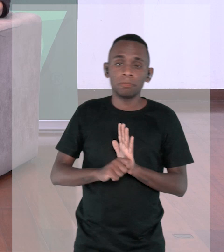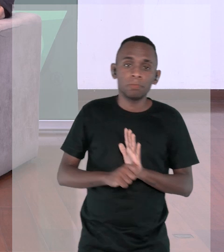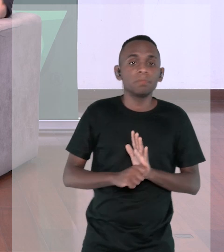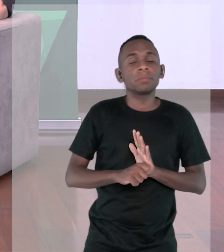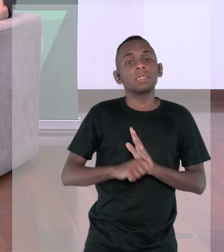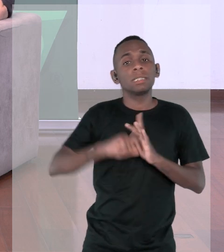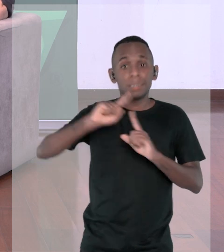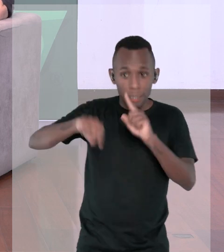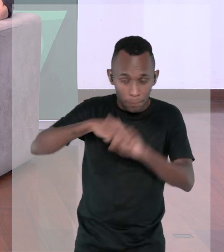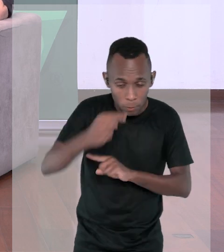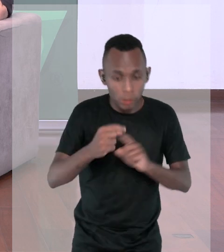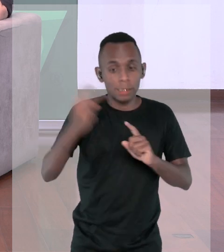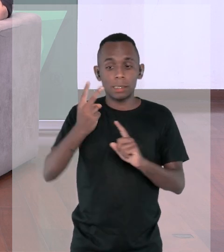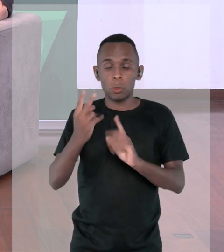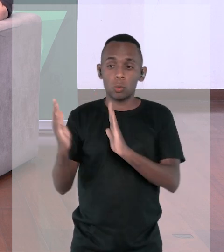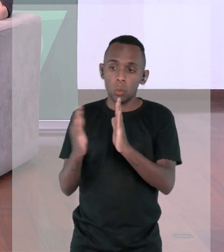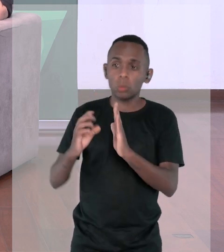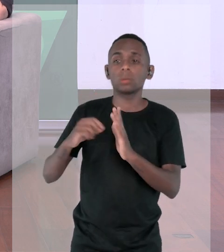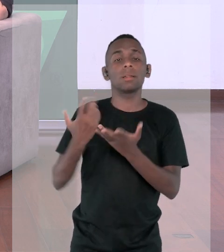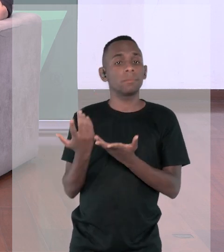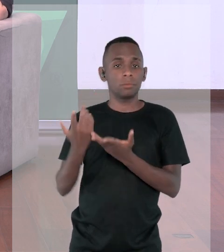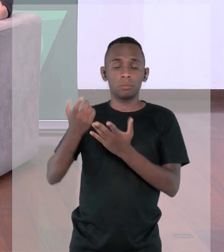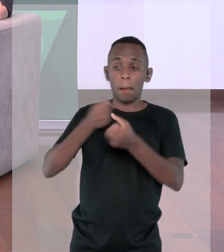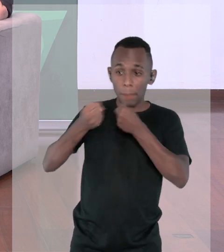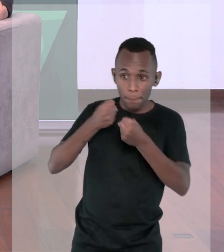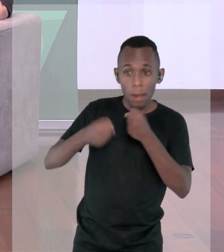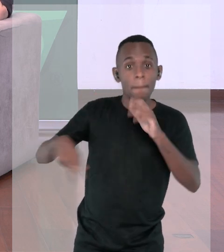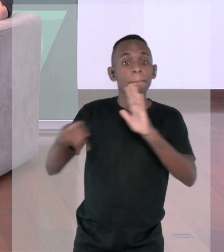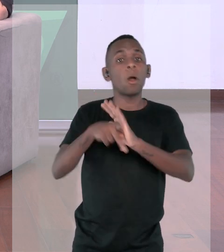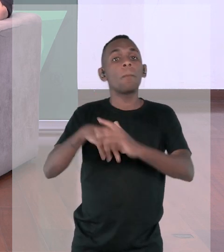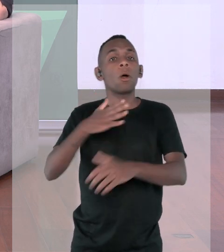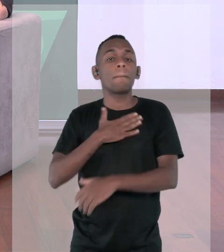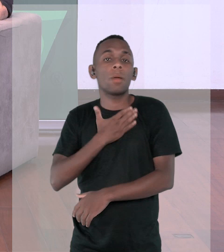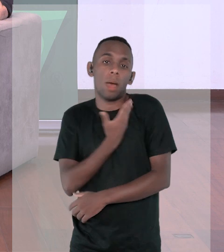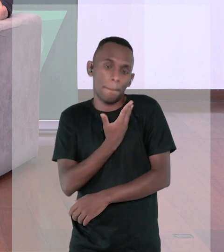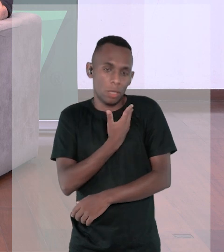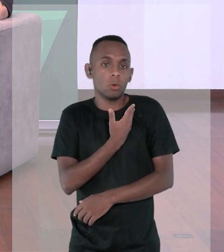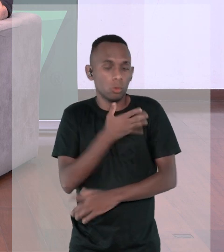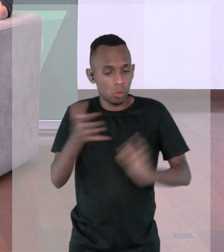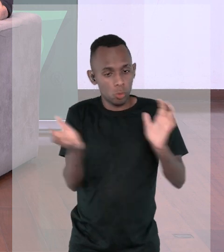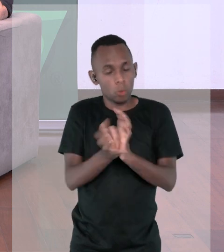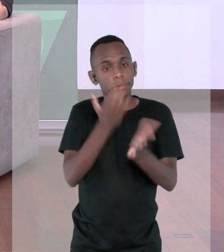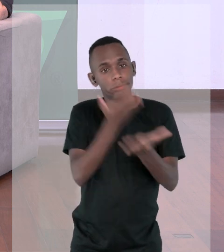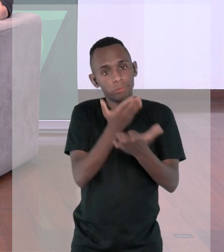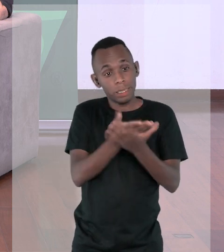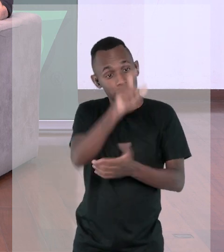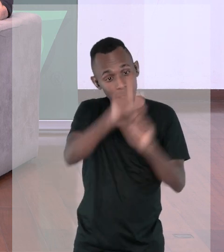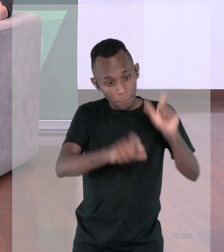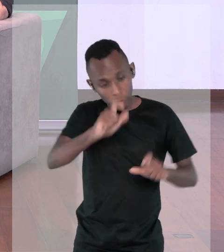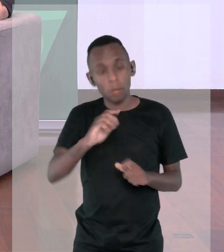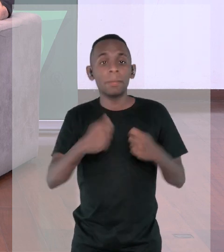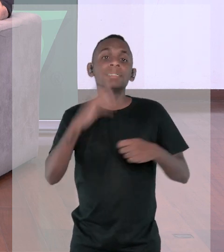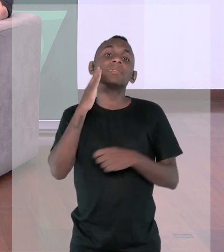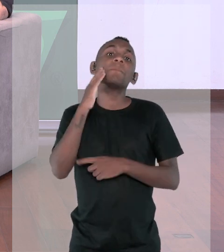a próxima temporada do podcast, a segunda temporada, para os meus colegas de MBA. Pensando o seguinte, essas pessoas precisam